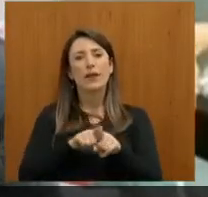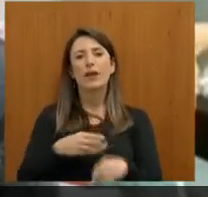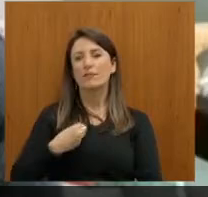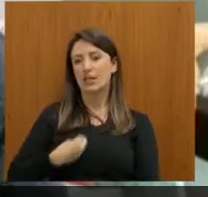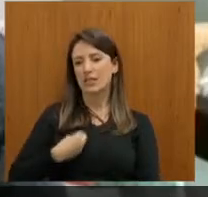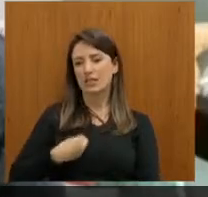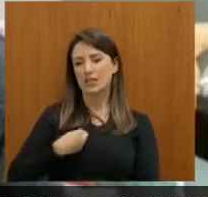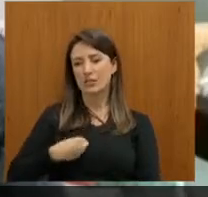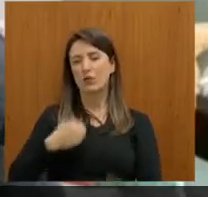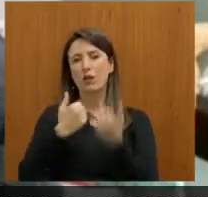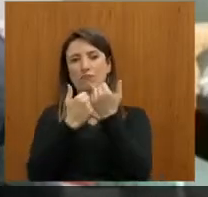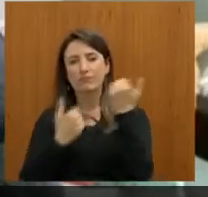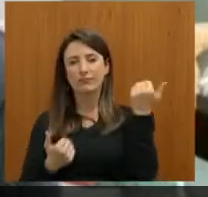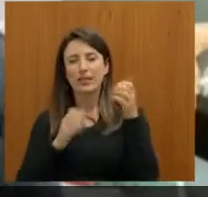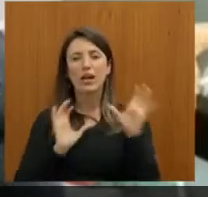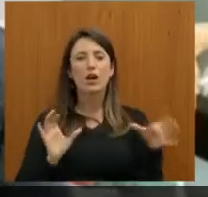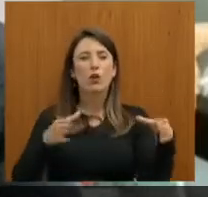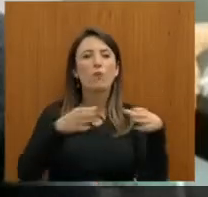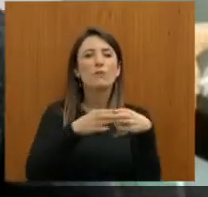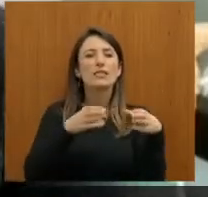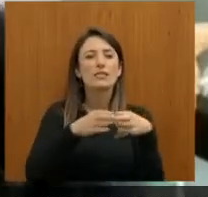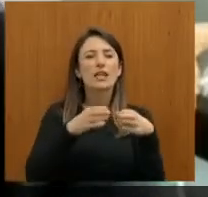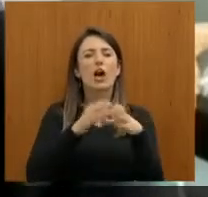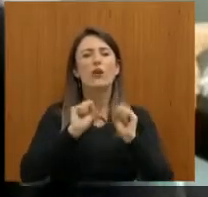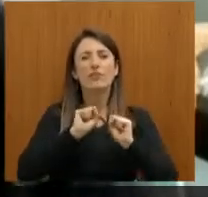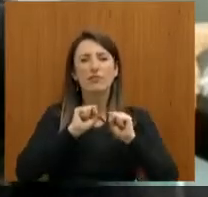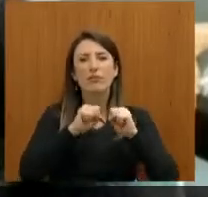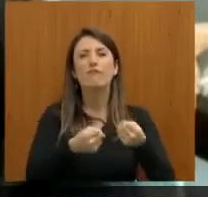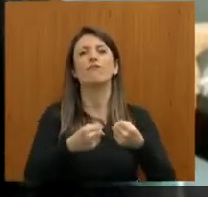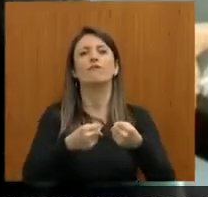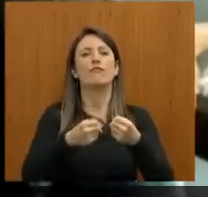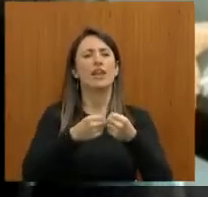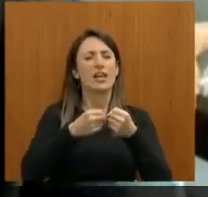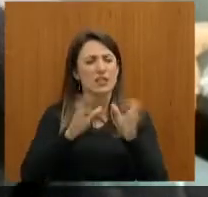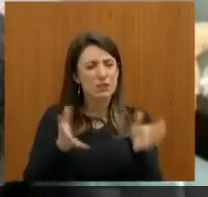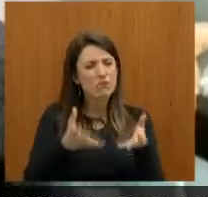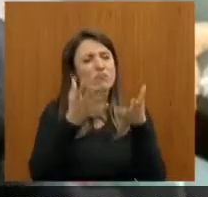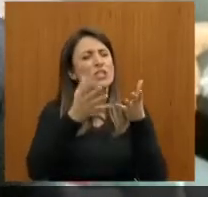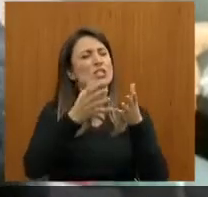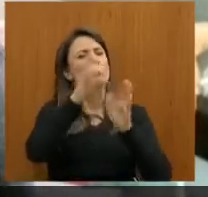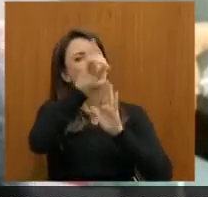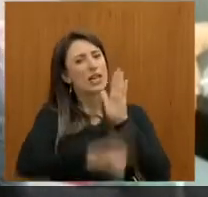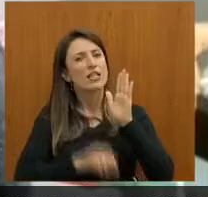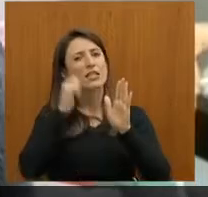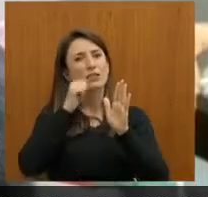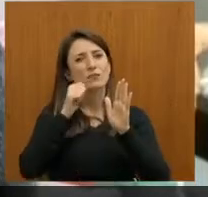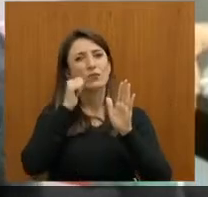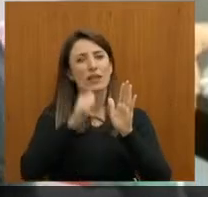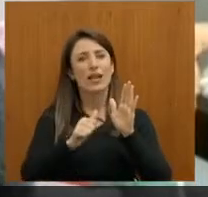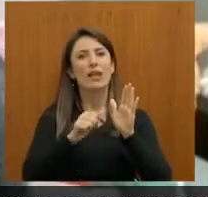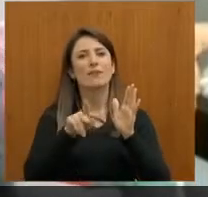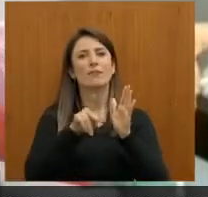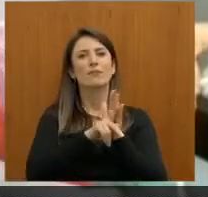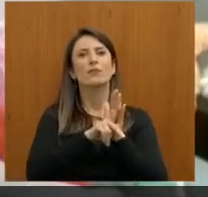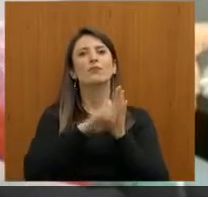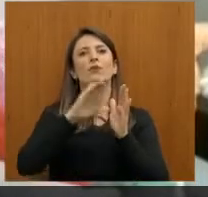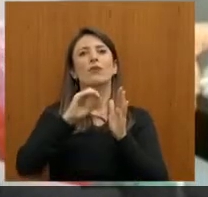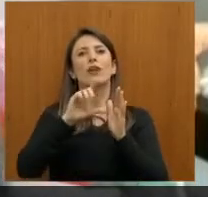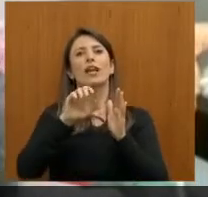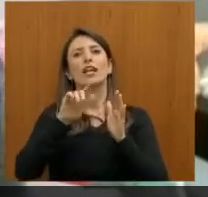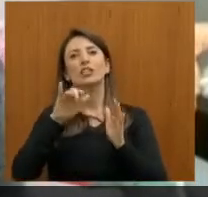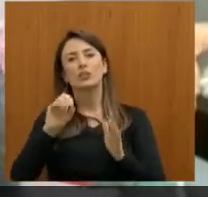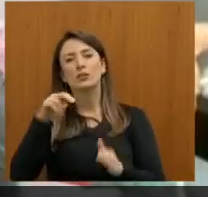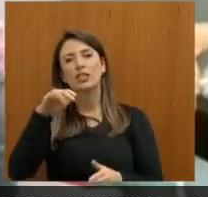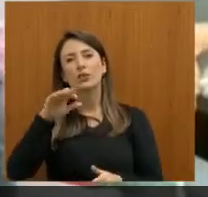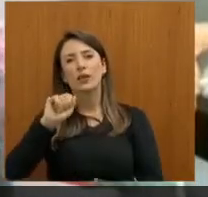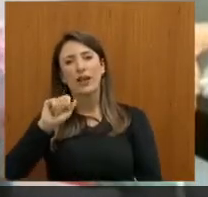suplente da comissão de defesa e promoção dos direitos da mulher do condege que o colégio Nacional de defensores públicos